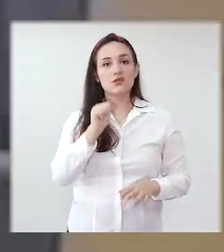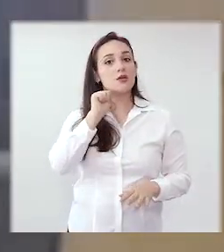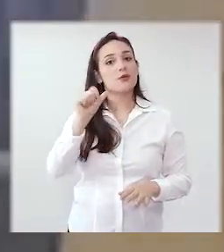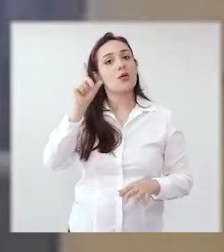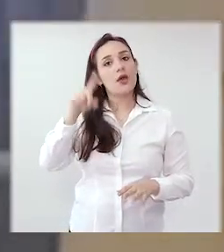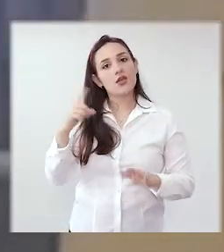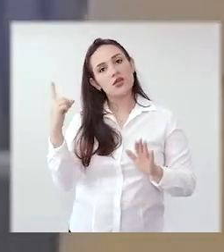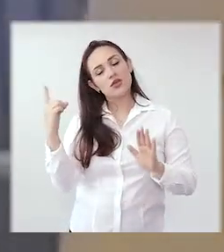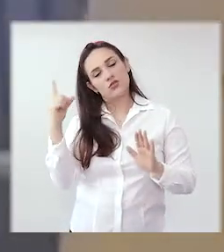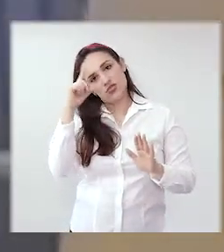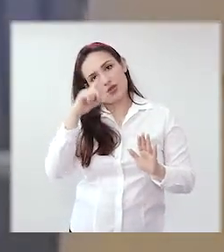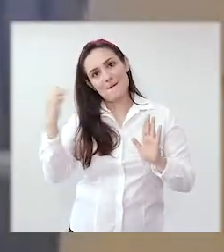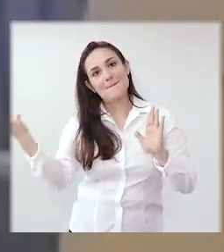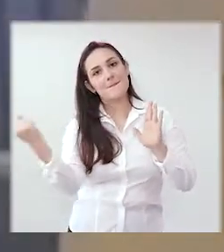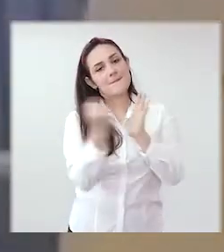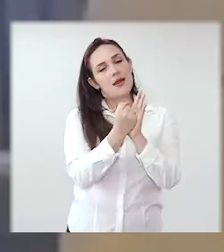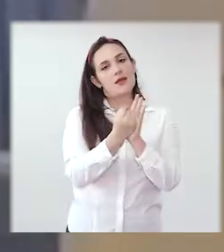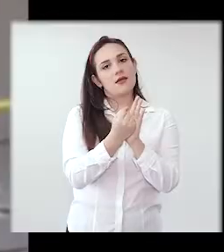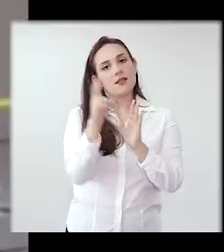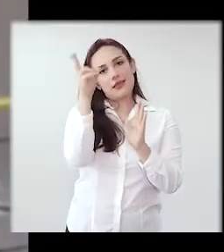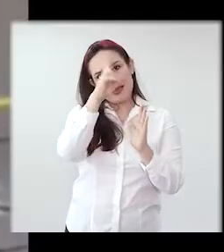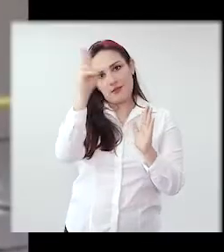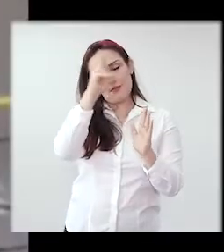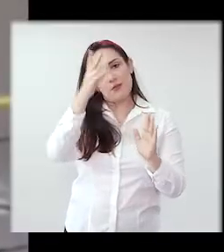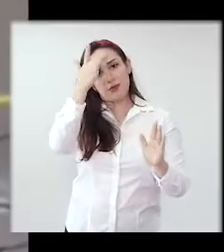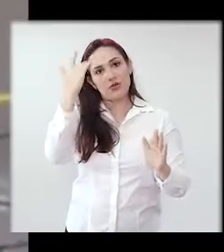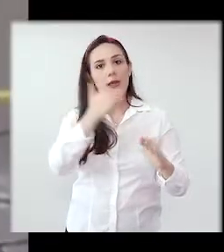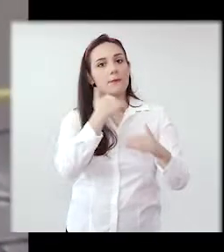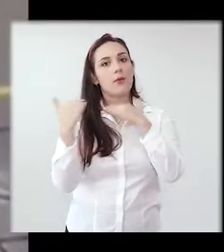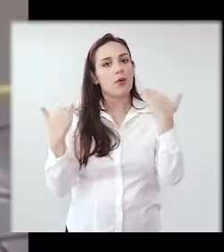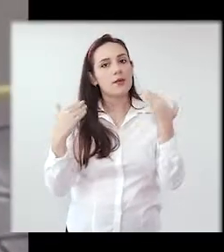Mundial em memória às vítimas fatais de acidentes de